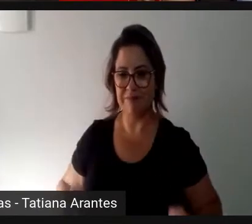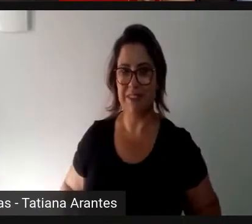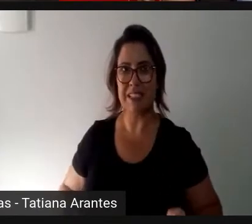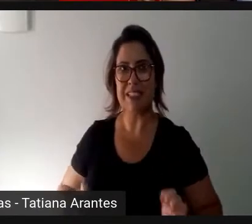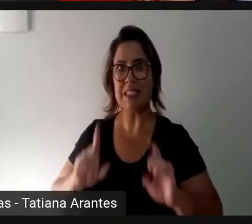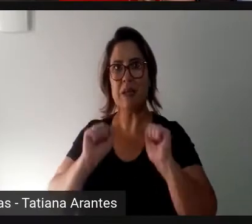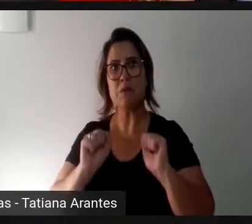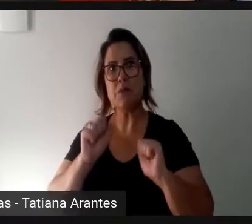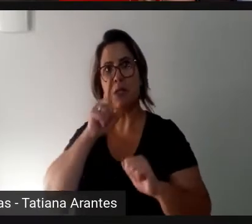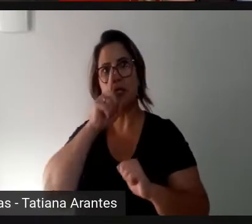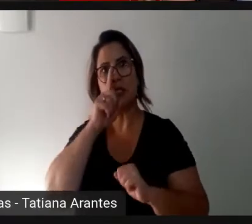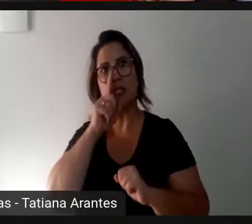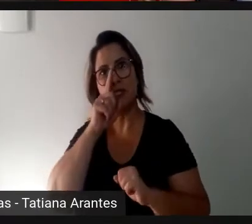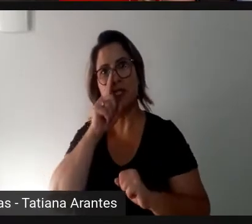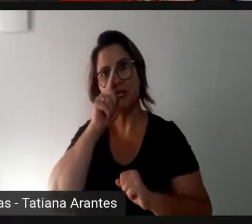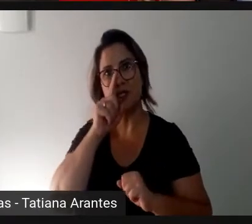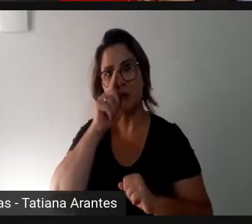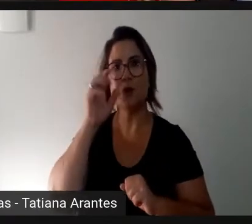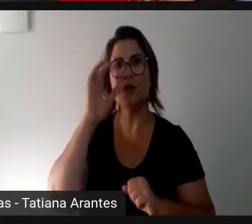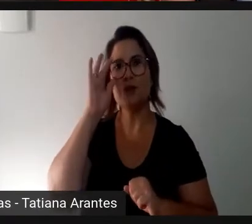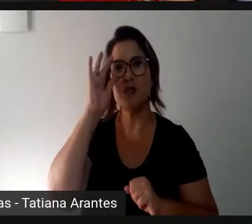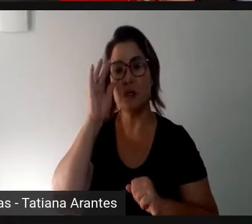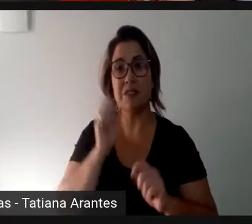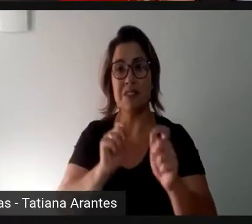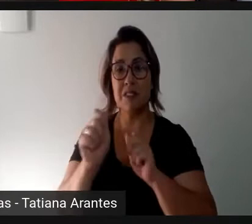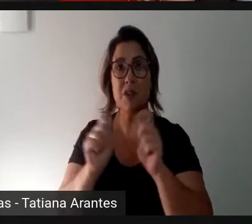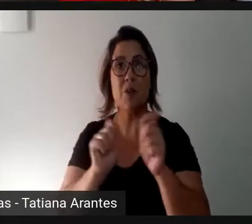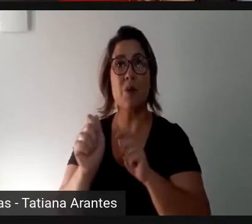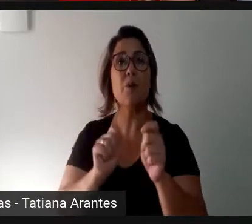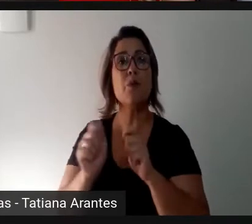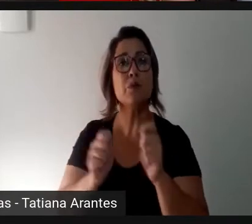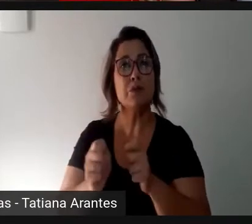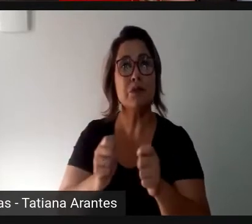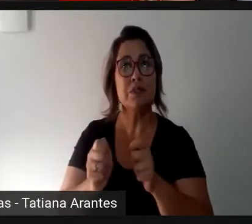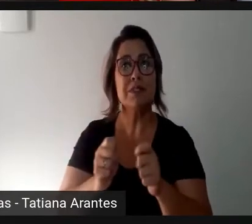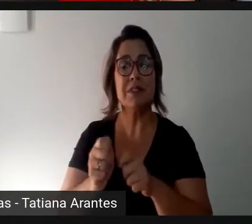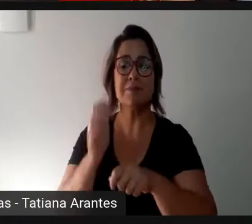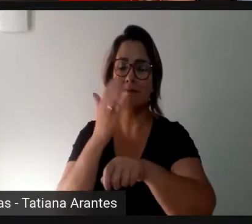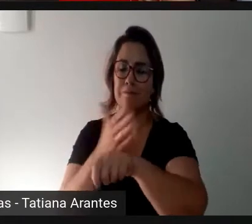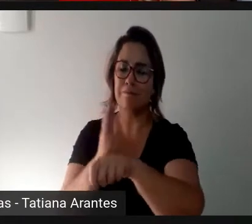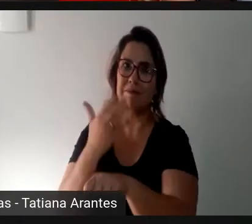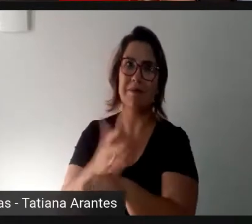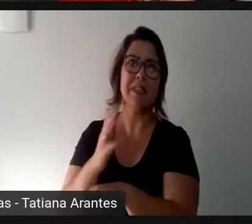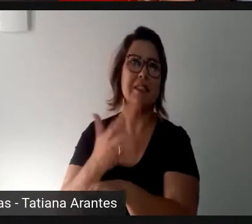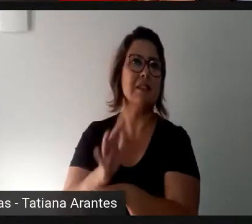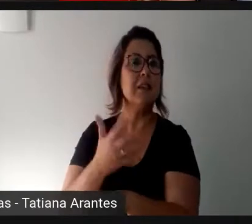é o coração. Controles internos. Treinamentos e informação,